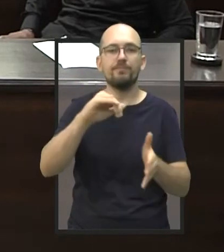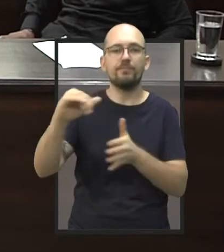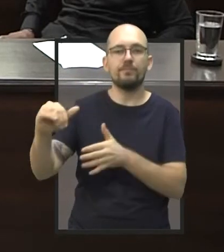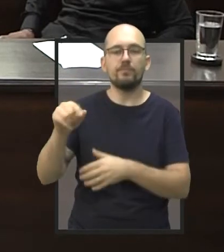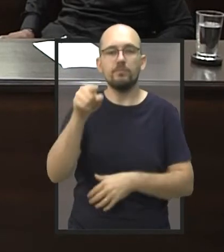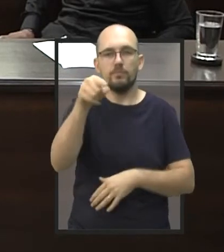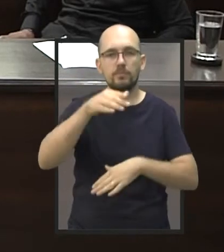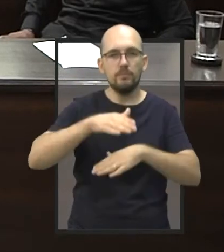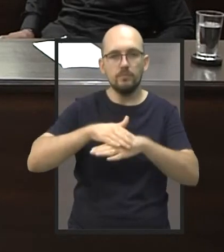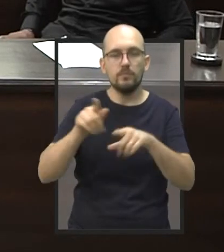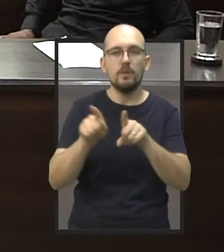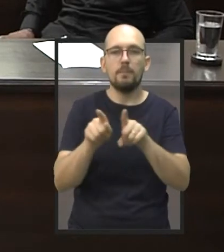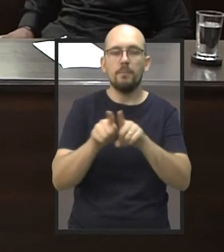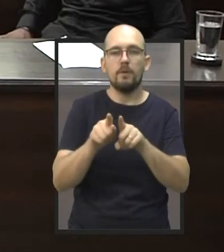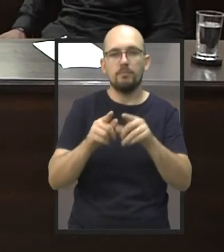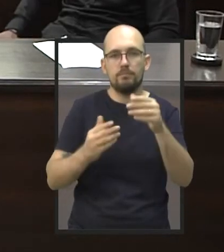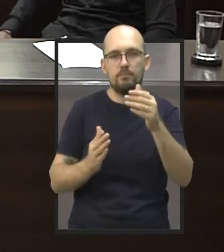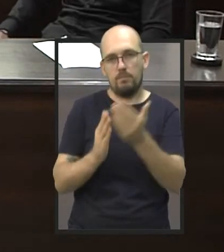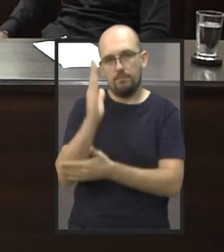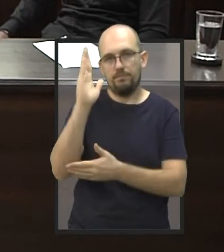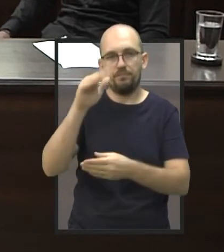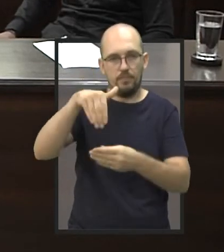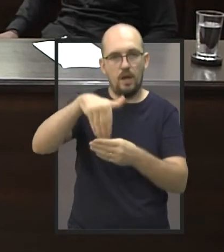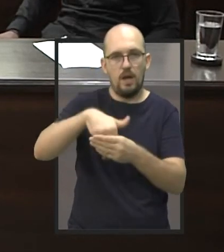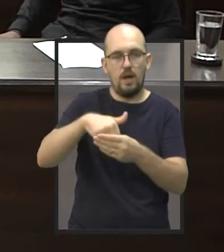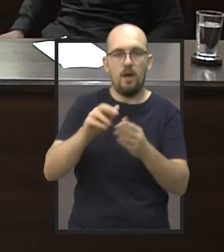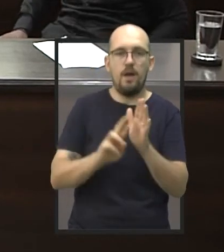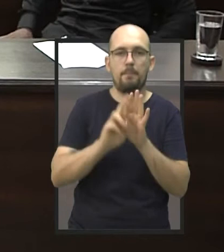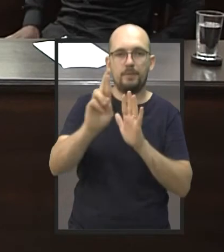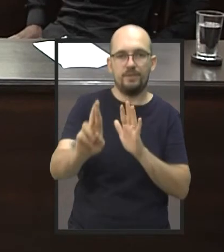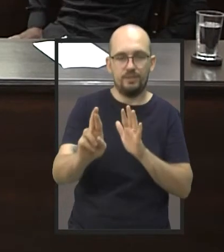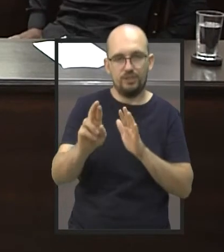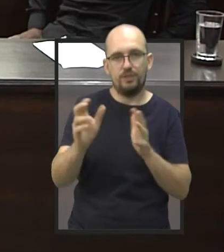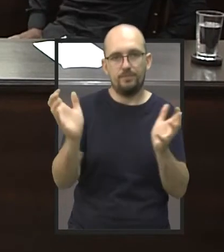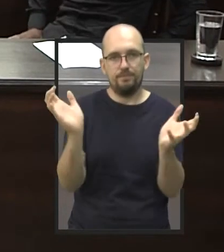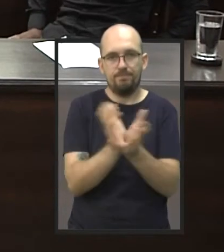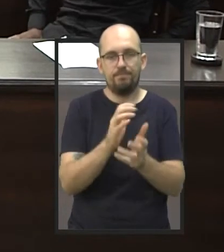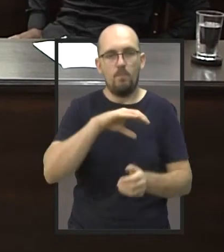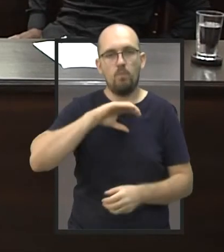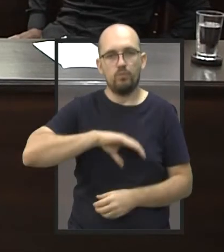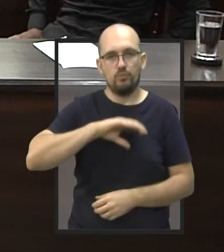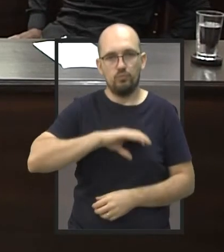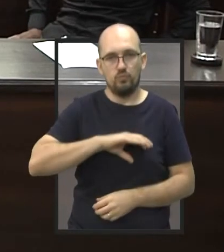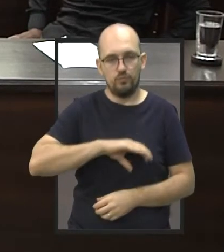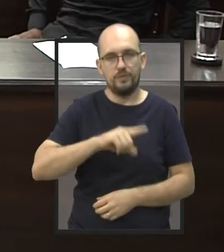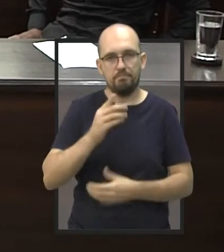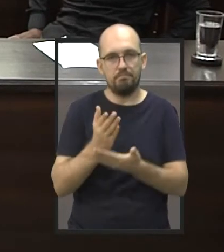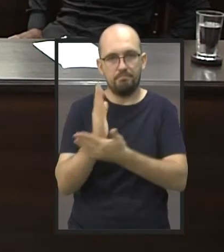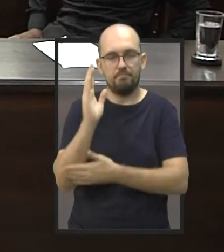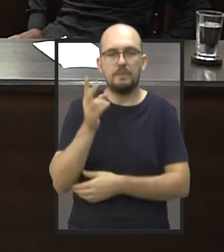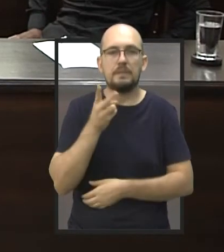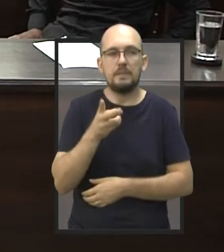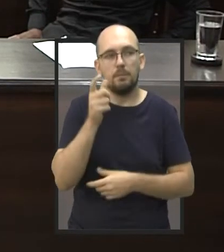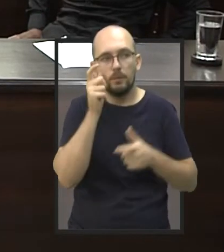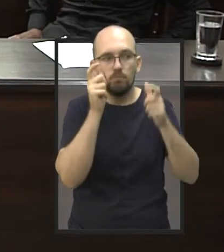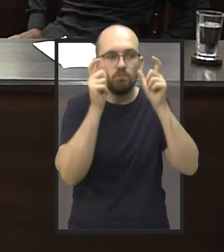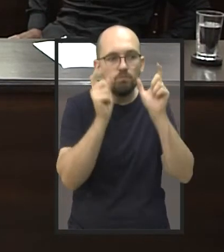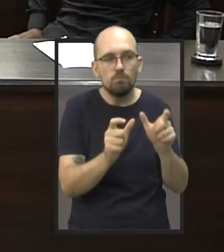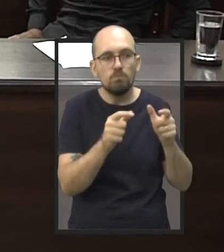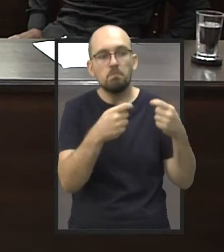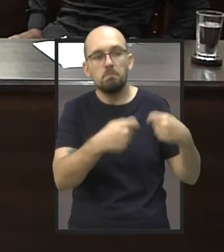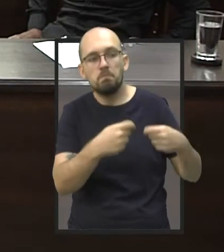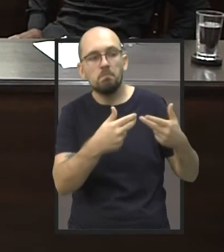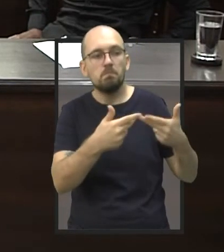o senhor foi eleito, né, como representante ali do distrito de Potunduva e está sempre atento às